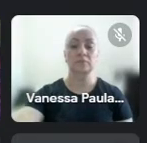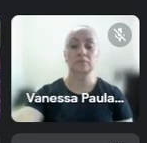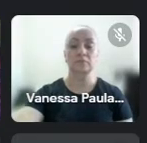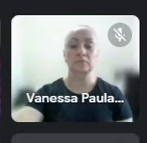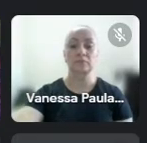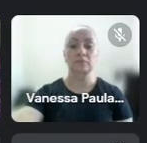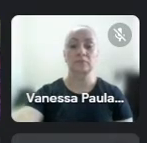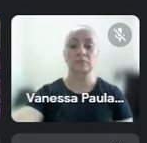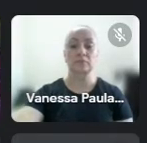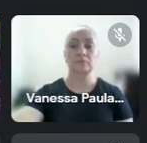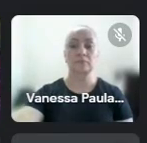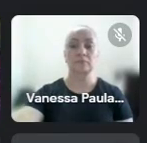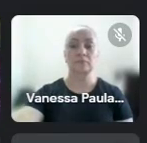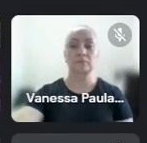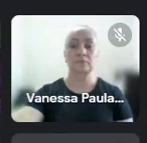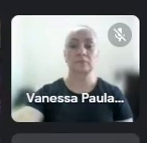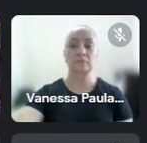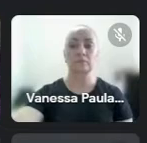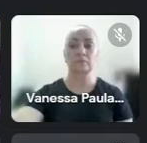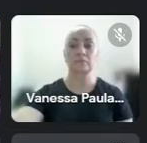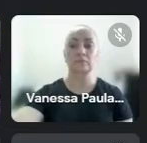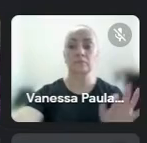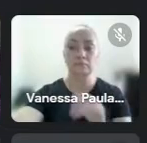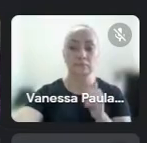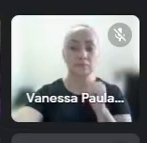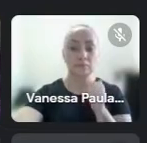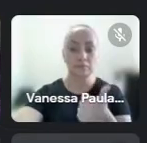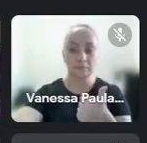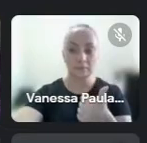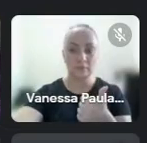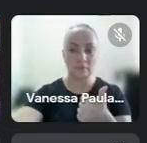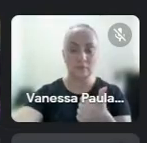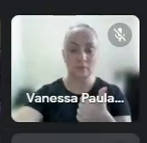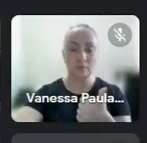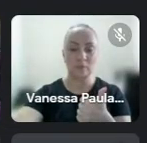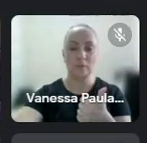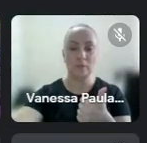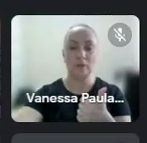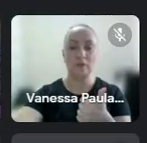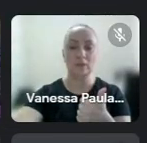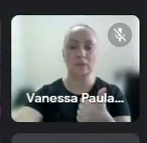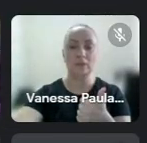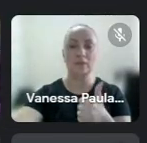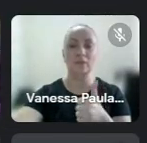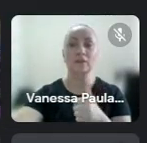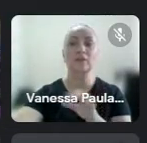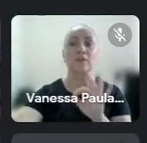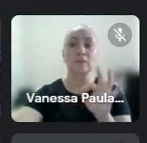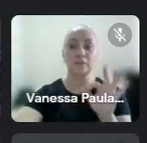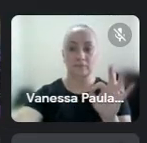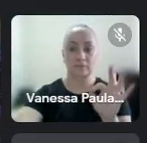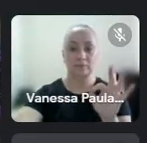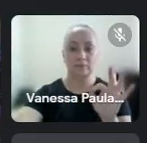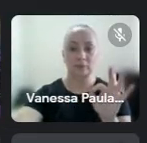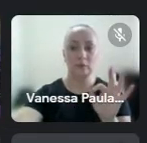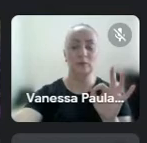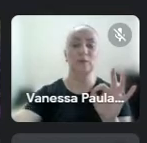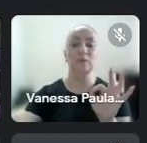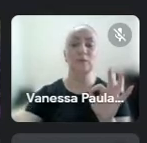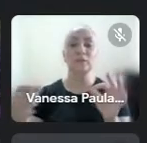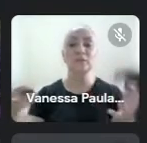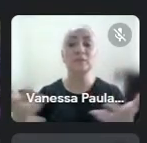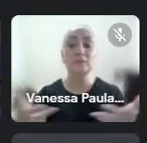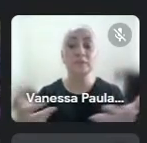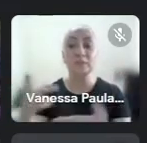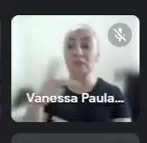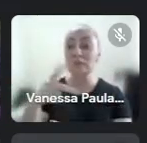Prontinho, filho. Coloca a apresentação. Pronto. Pronto, aí, professora, você fala,